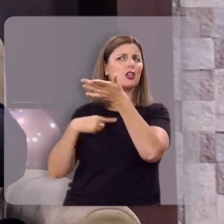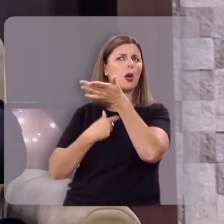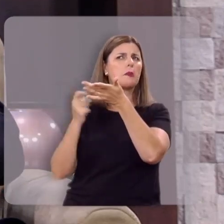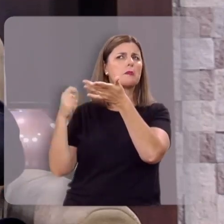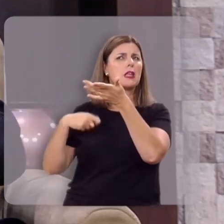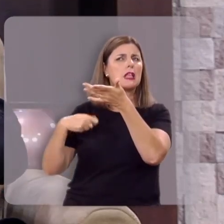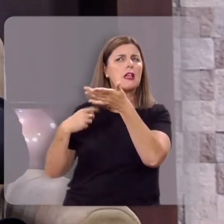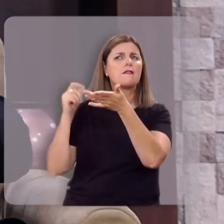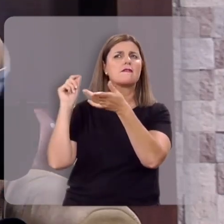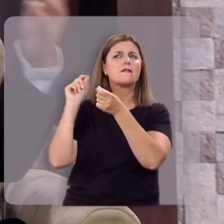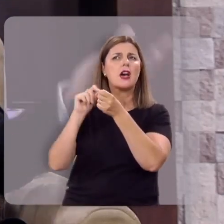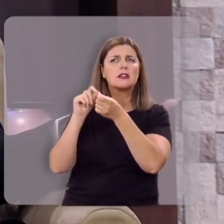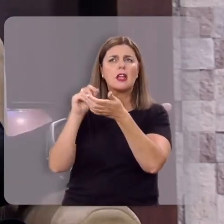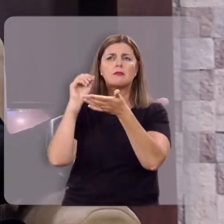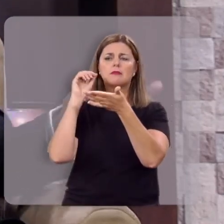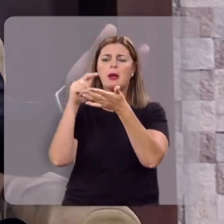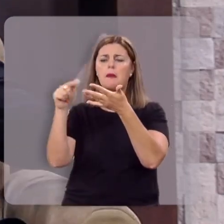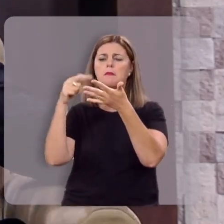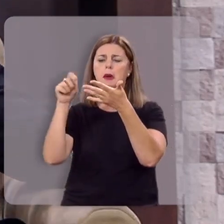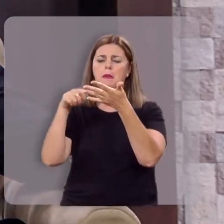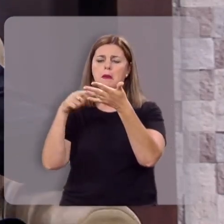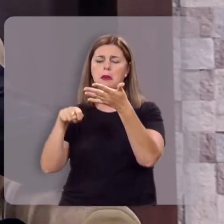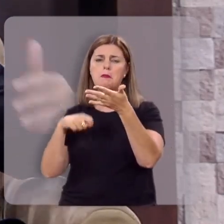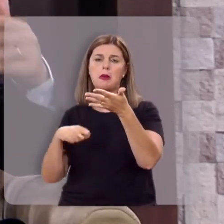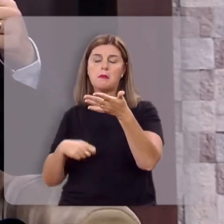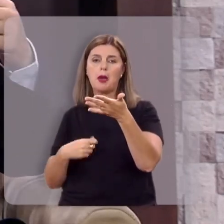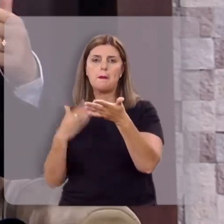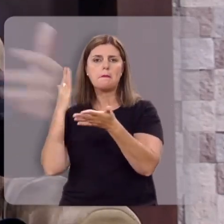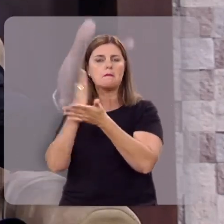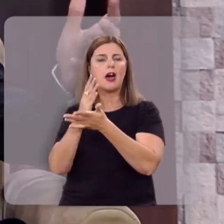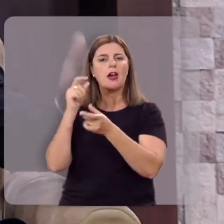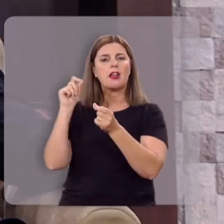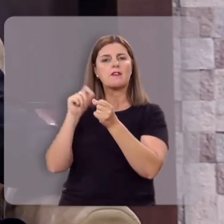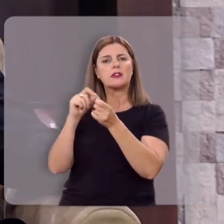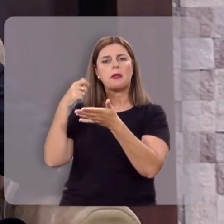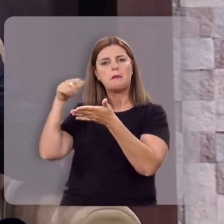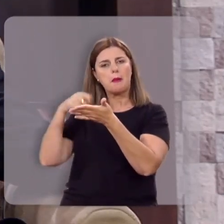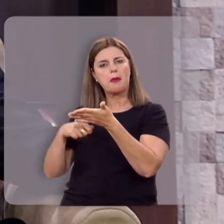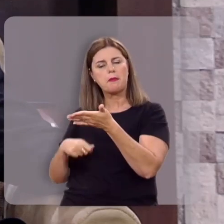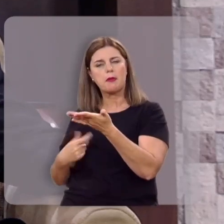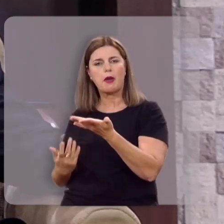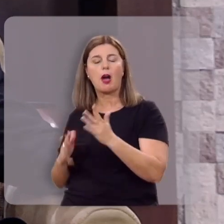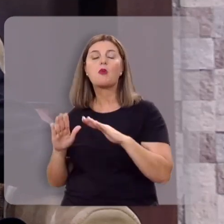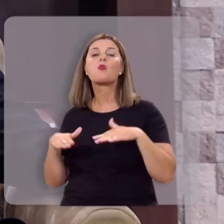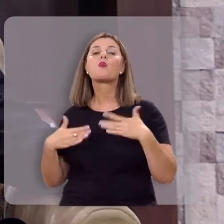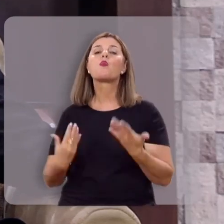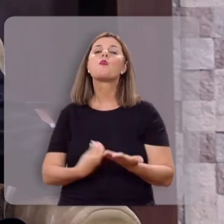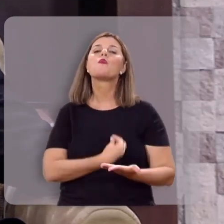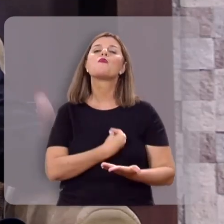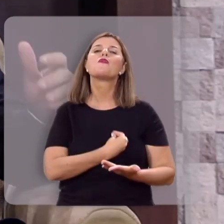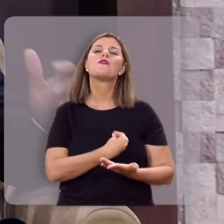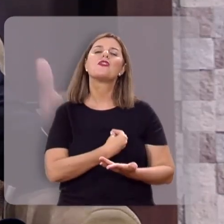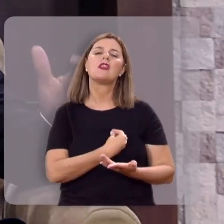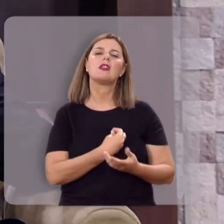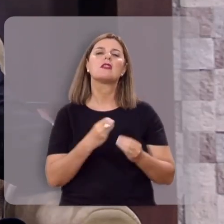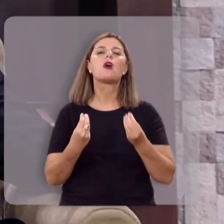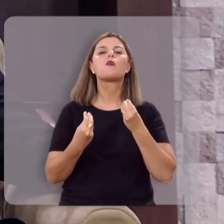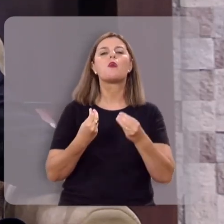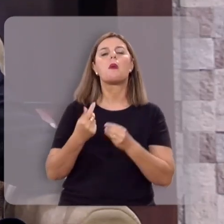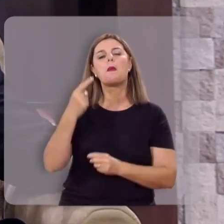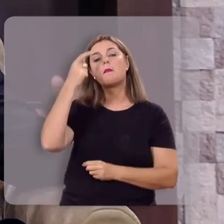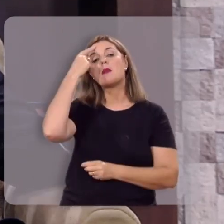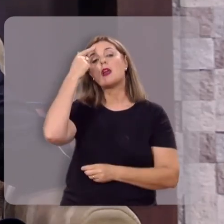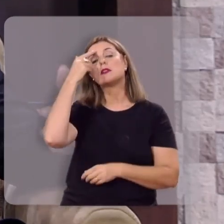vamos fazer, daquilo que a gente vai deixar de fazer. Qual deve ser o pontapé inicial, a primeira